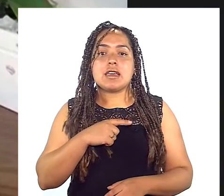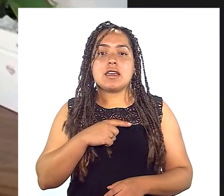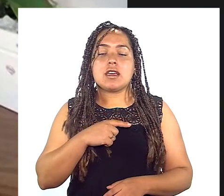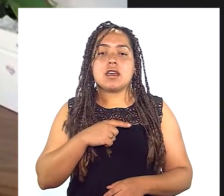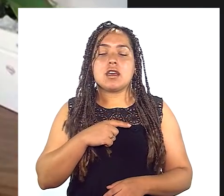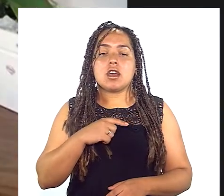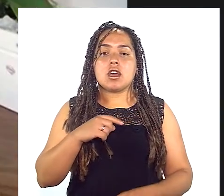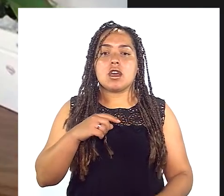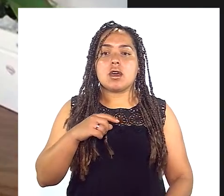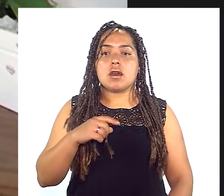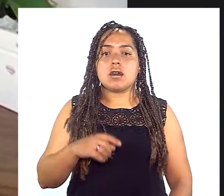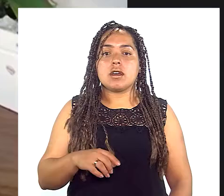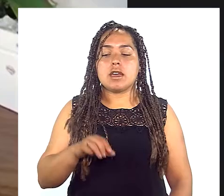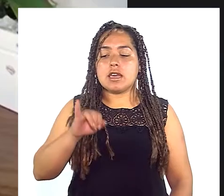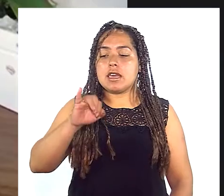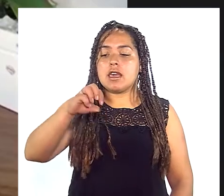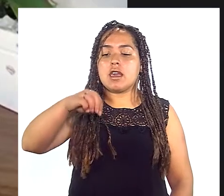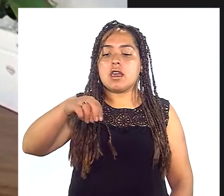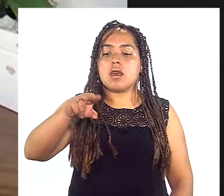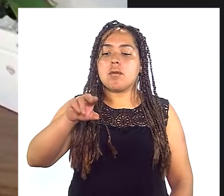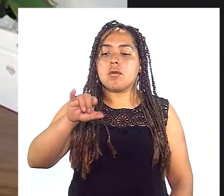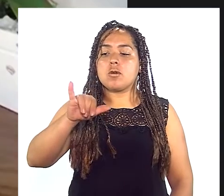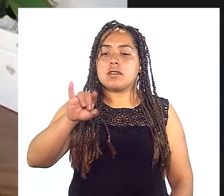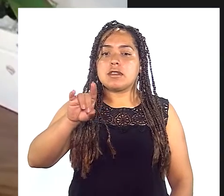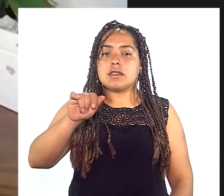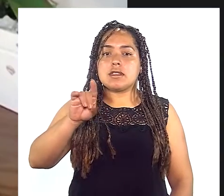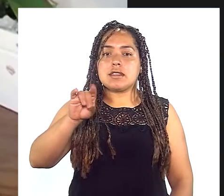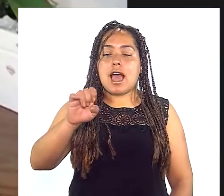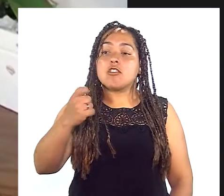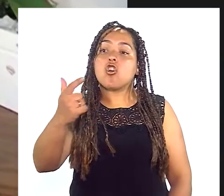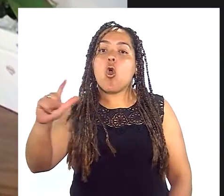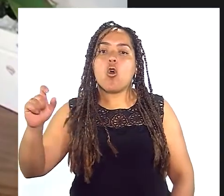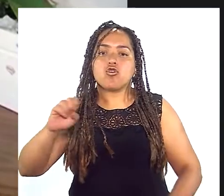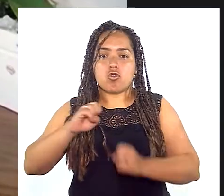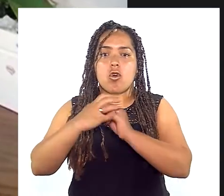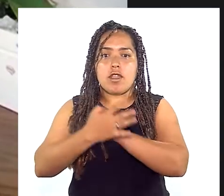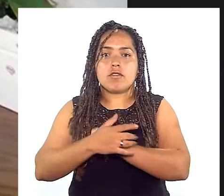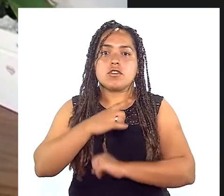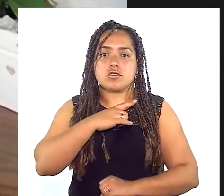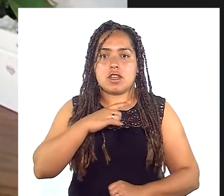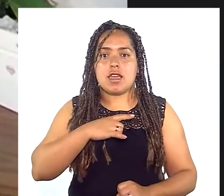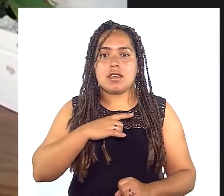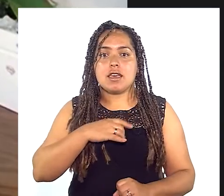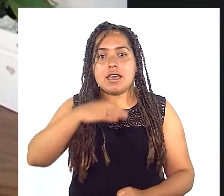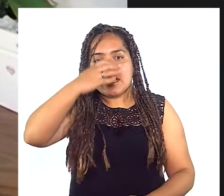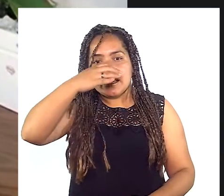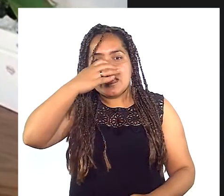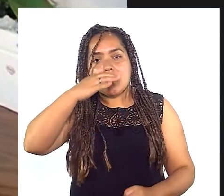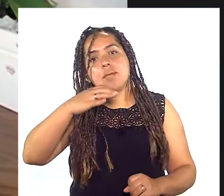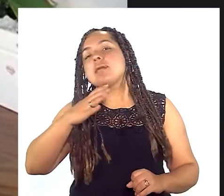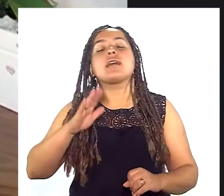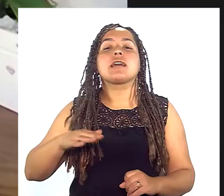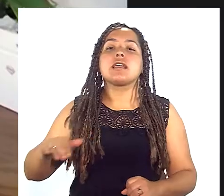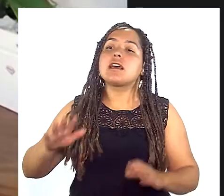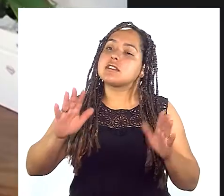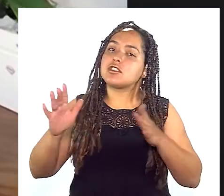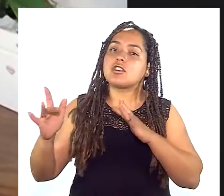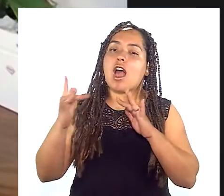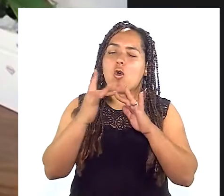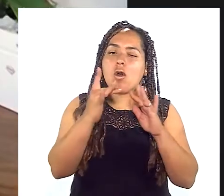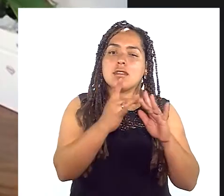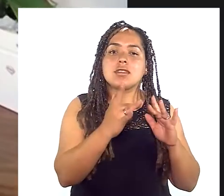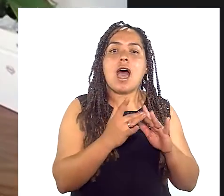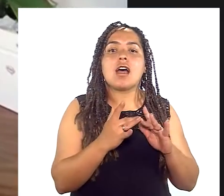imunidade cruzada, então muitas crianças, o coronavírus, né, os outros tipos de coronavírus que causam gripe em crianças, por exemplo, elas já